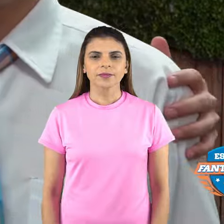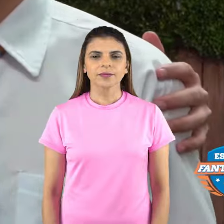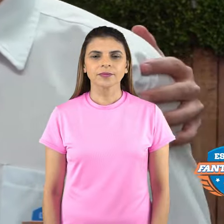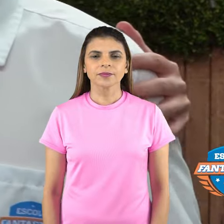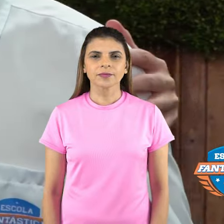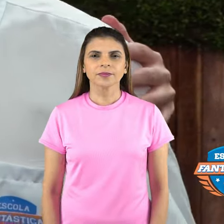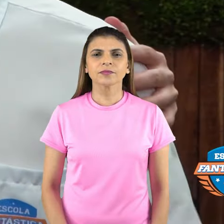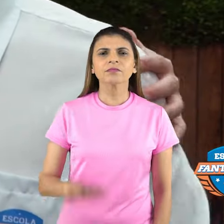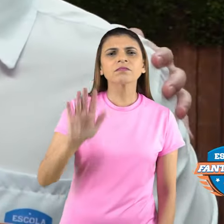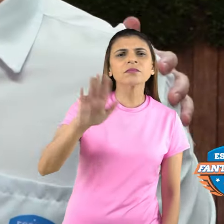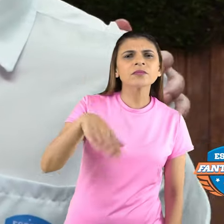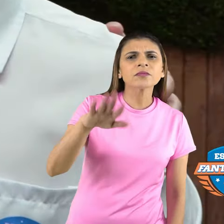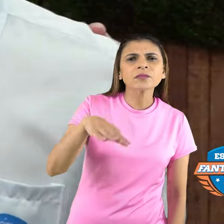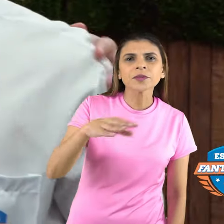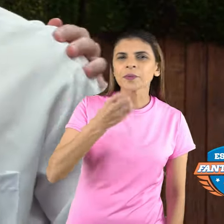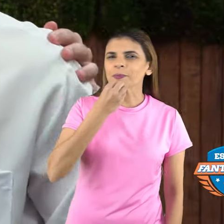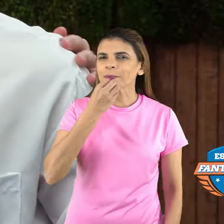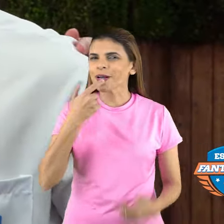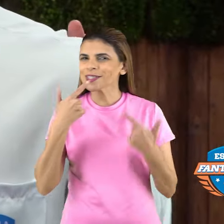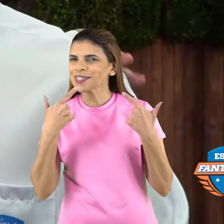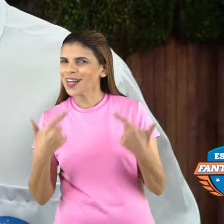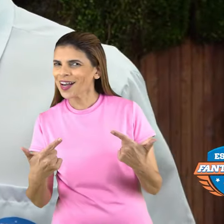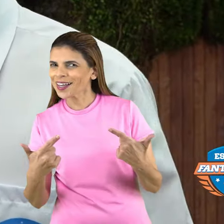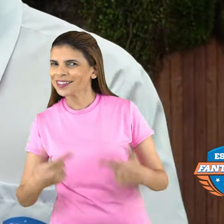Vem, Daniel. Boa sorte.